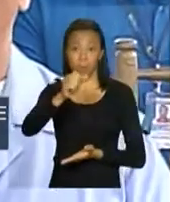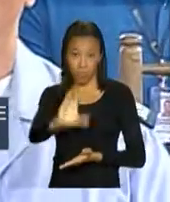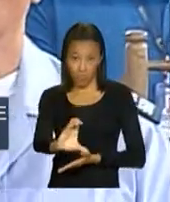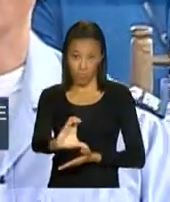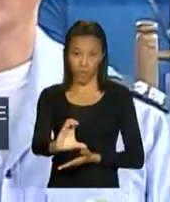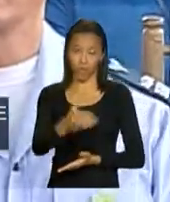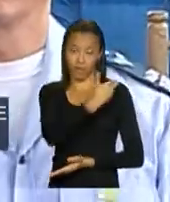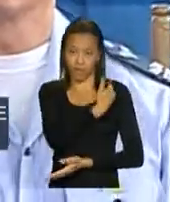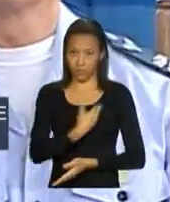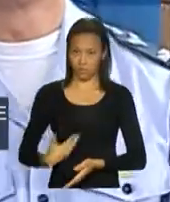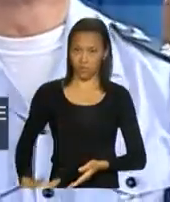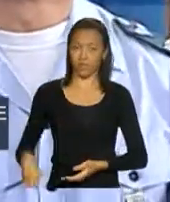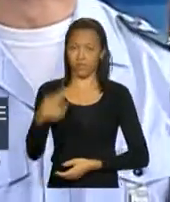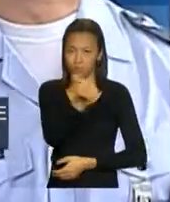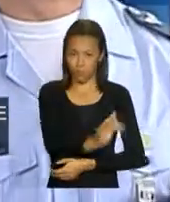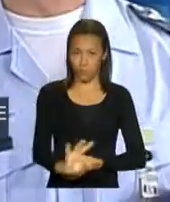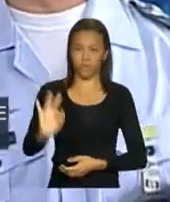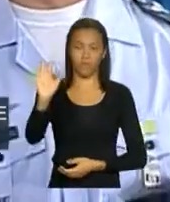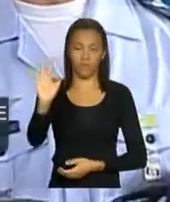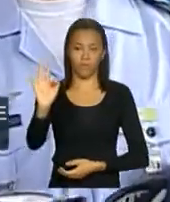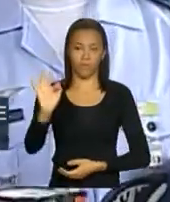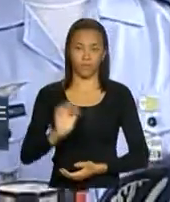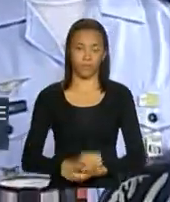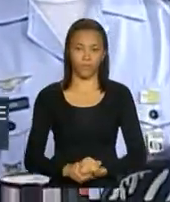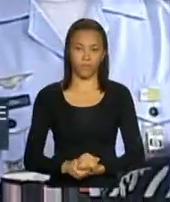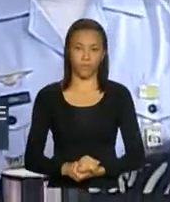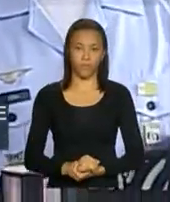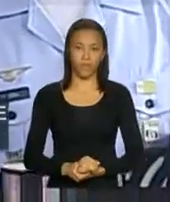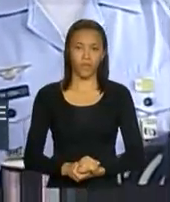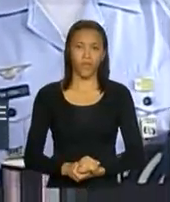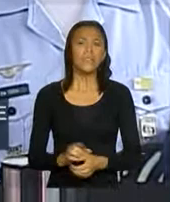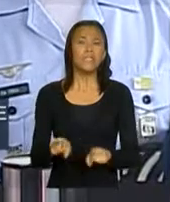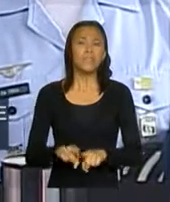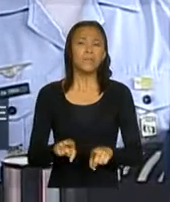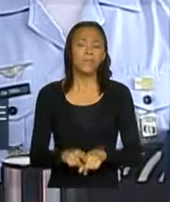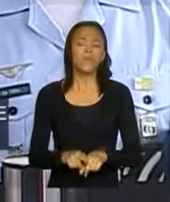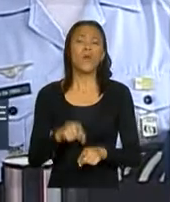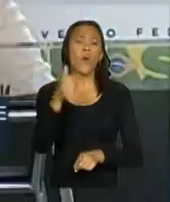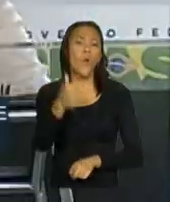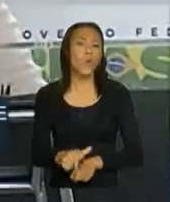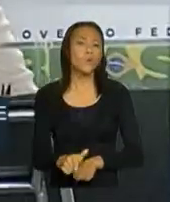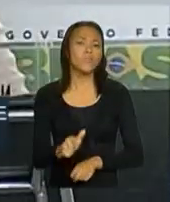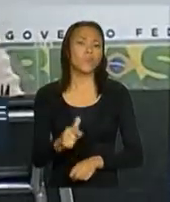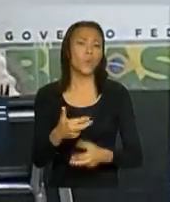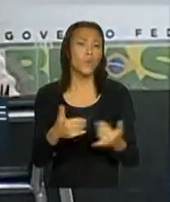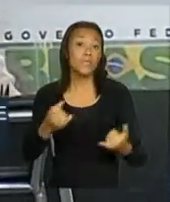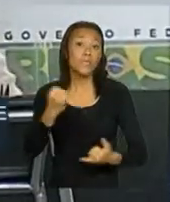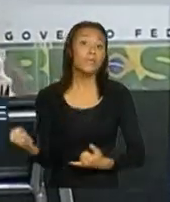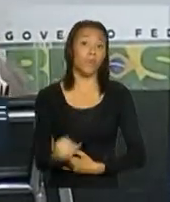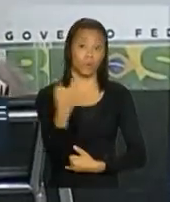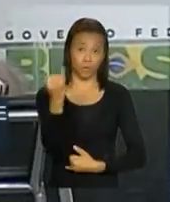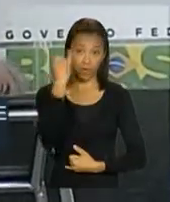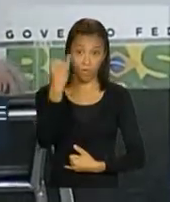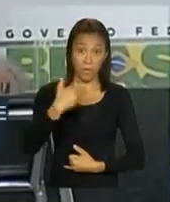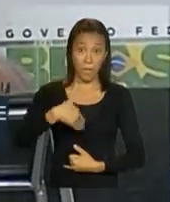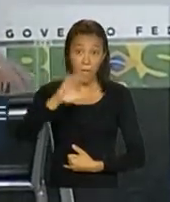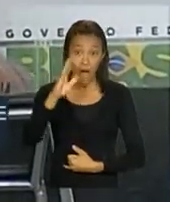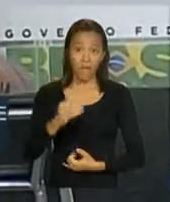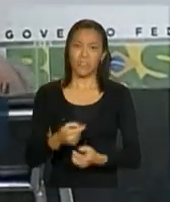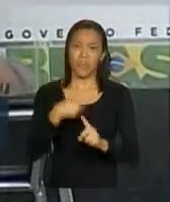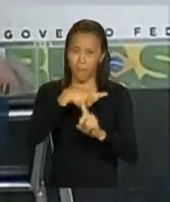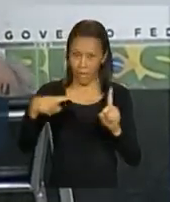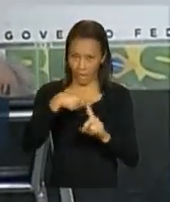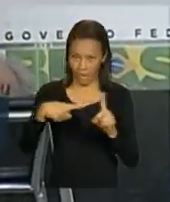de Aceleração de Crescimento. E uma coisa importante, mais da metade desse valor